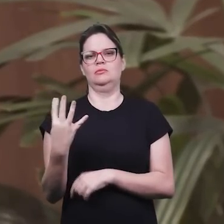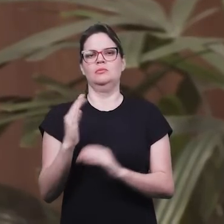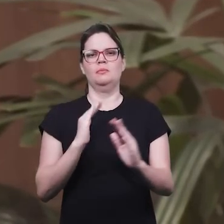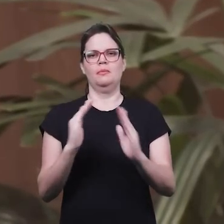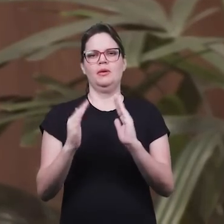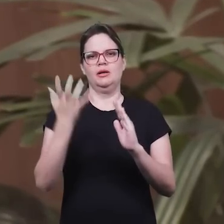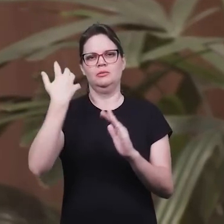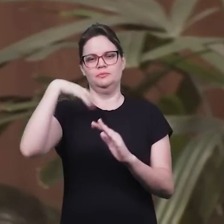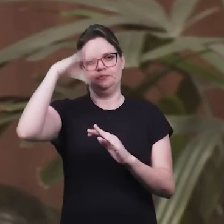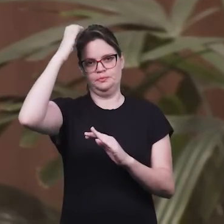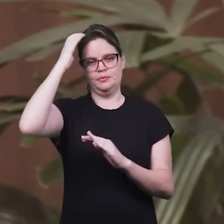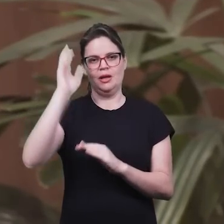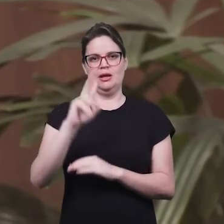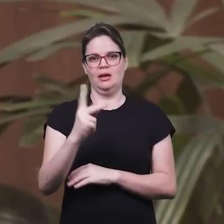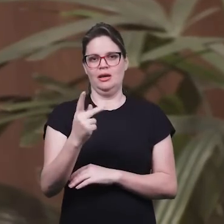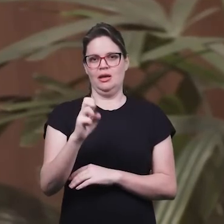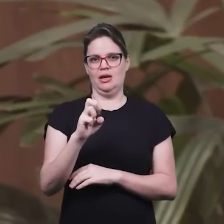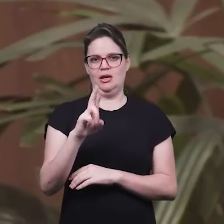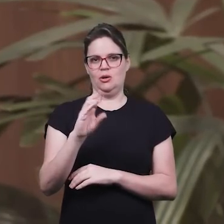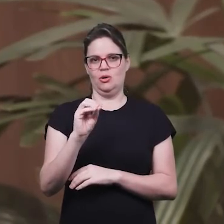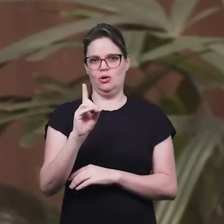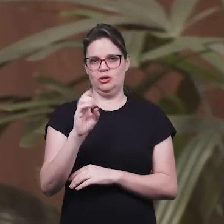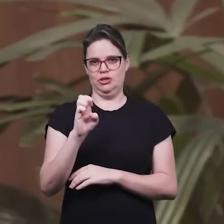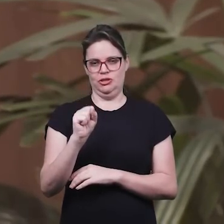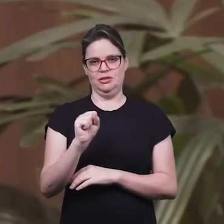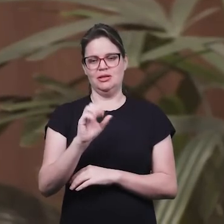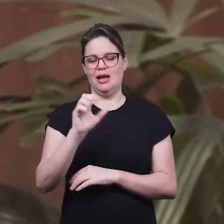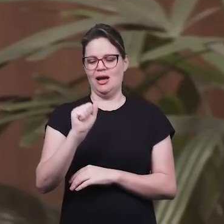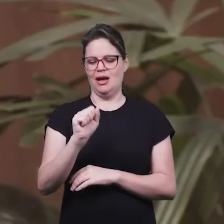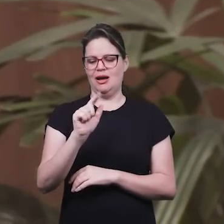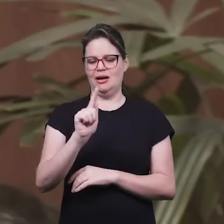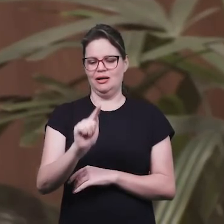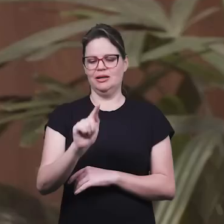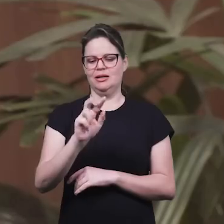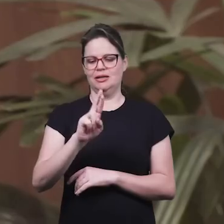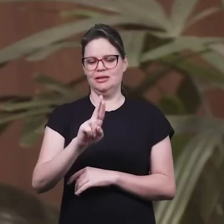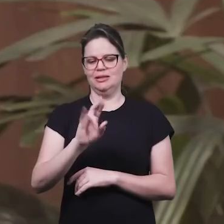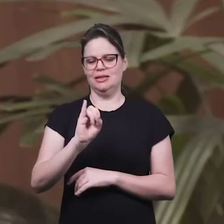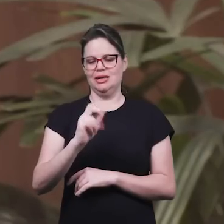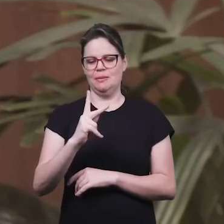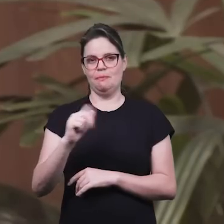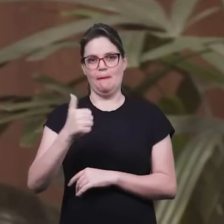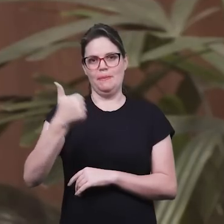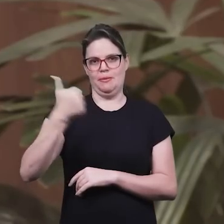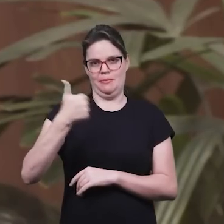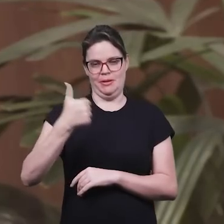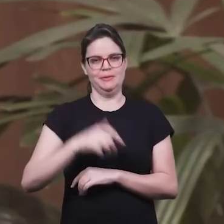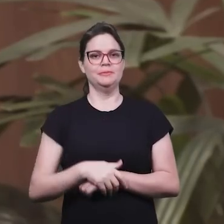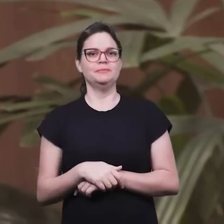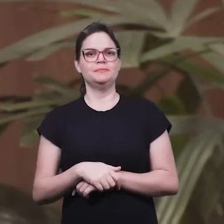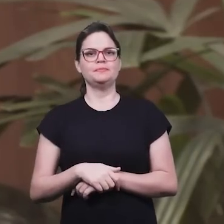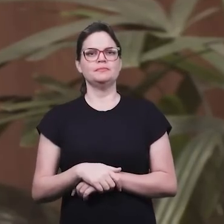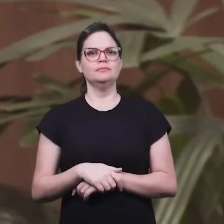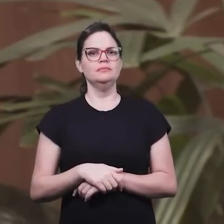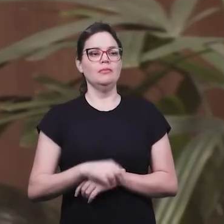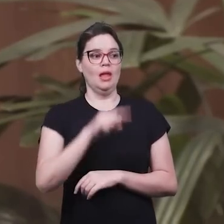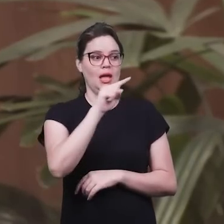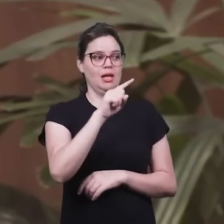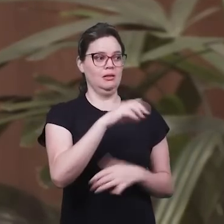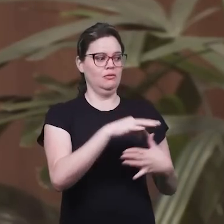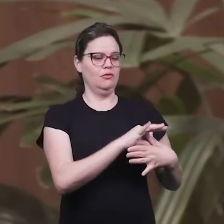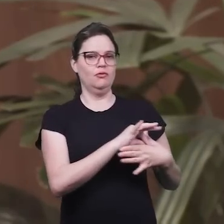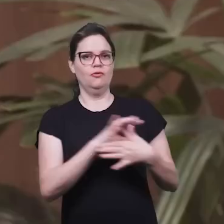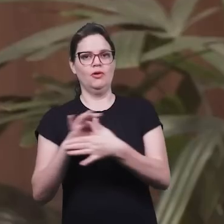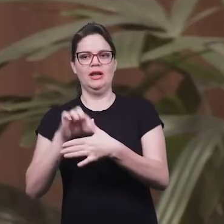reinado de Herodes Agripa I. O que me chama a atenção no testemunho dele é o seguinte: ele foi levado ao banco dos